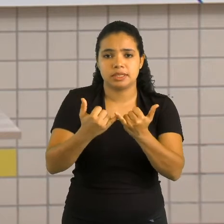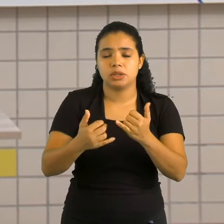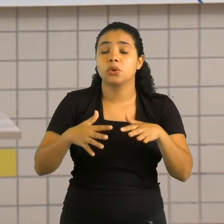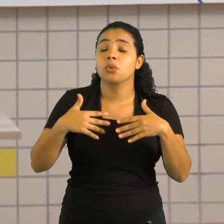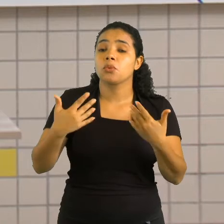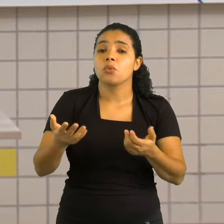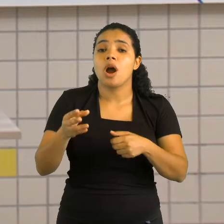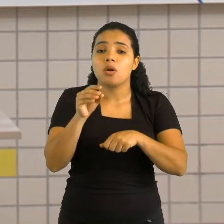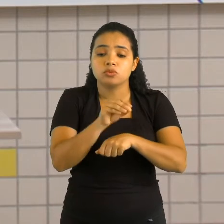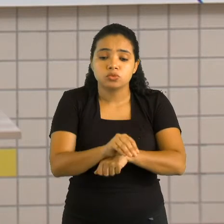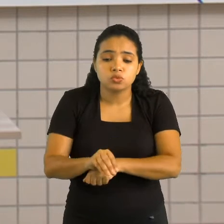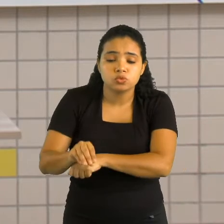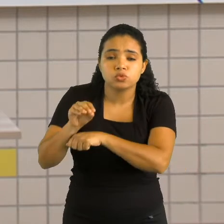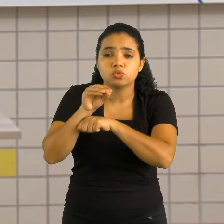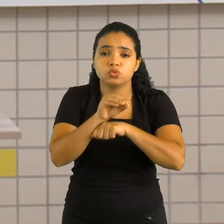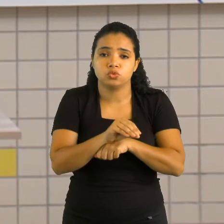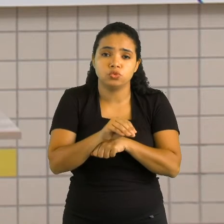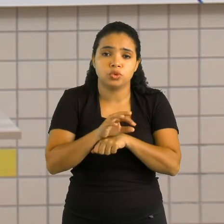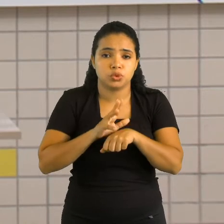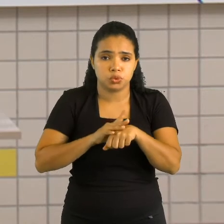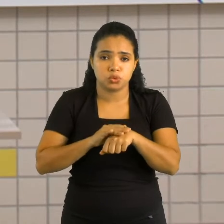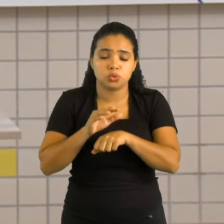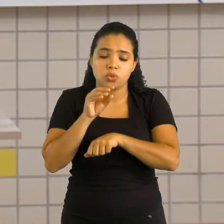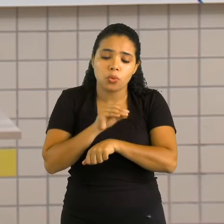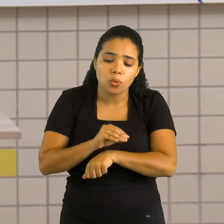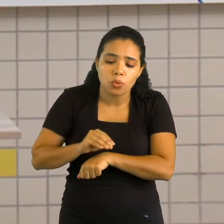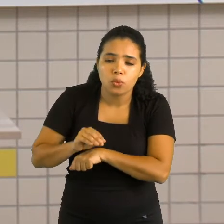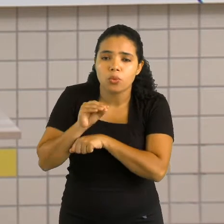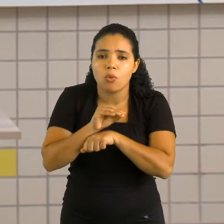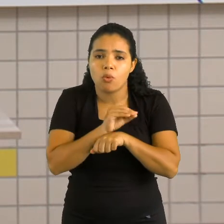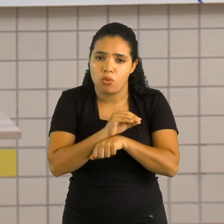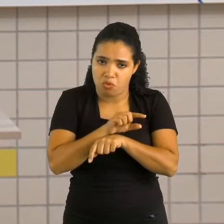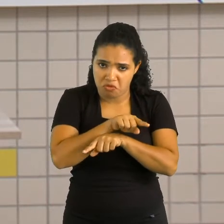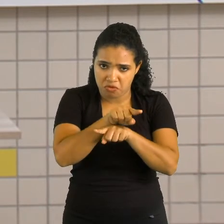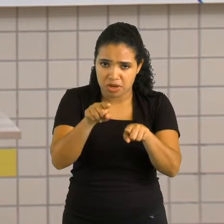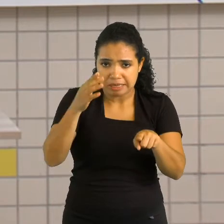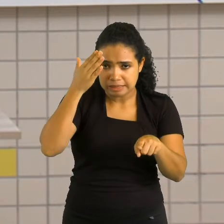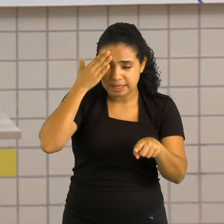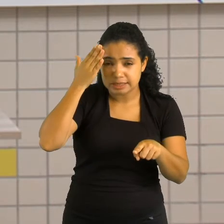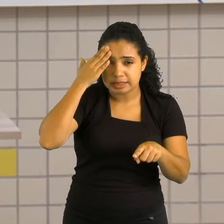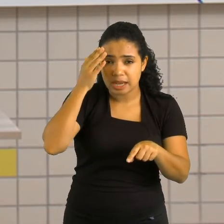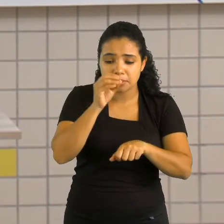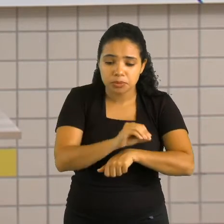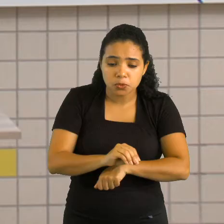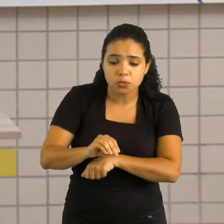é o tratamento? Vocês sabem me falar?